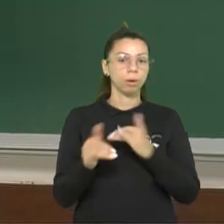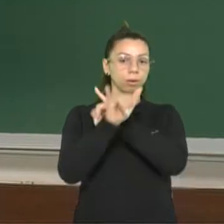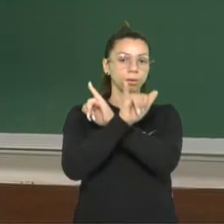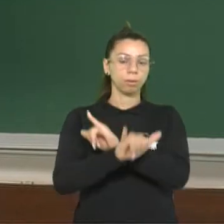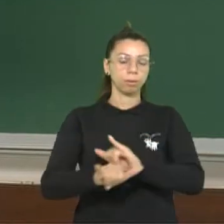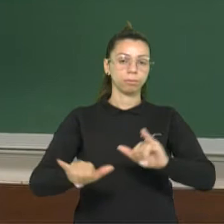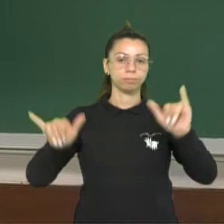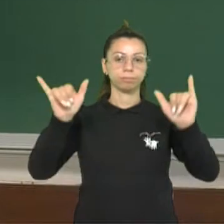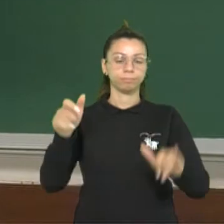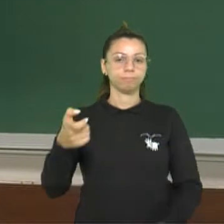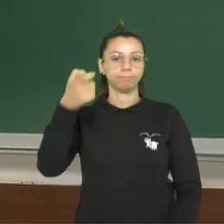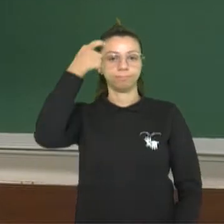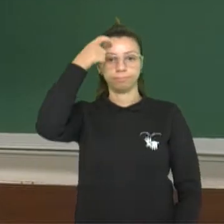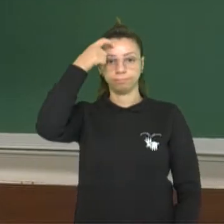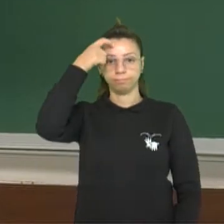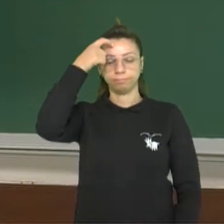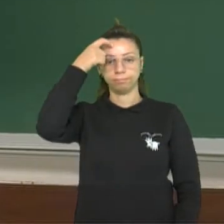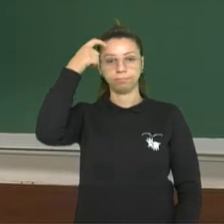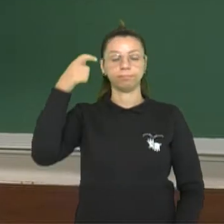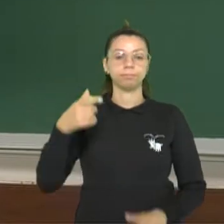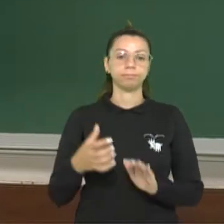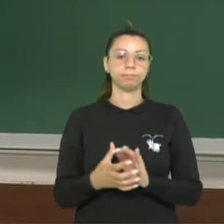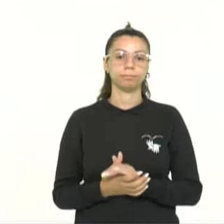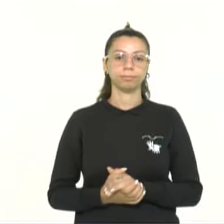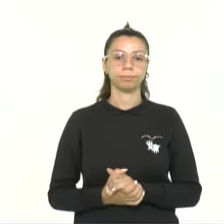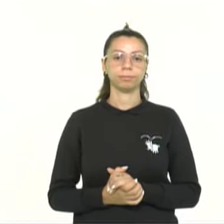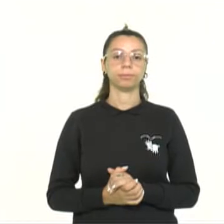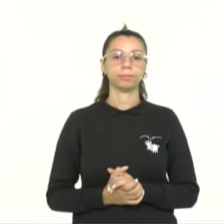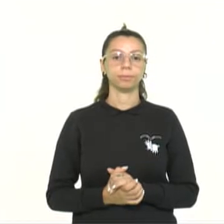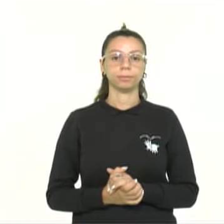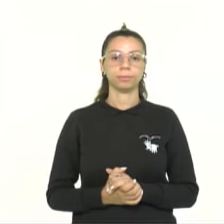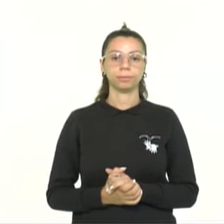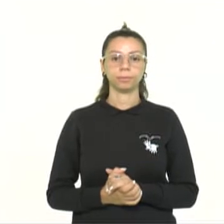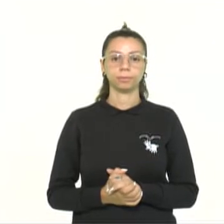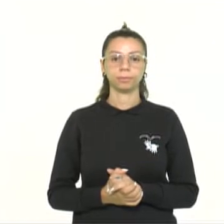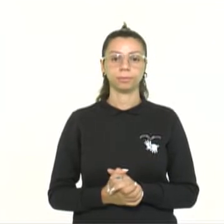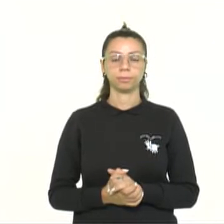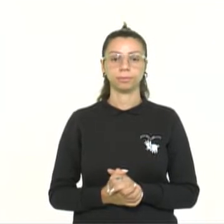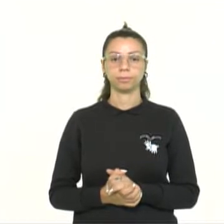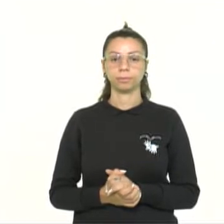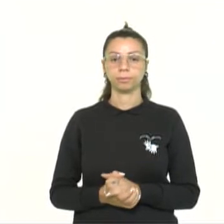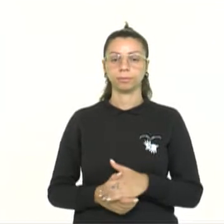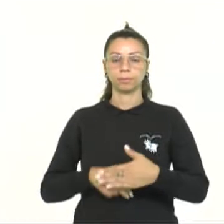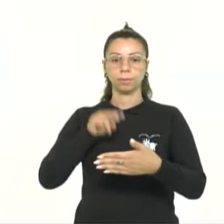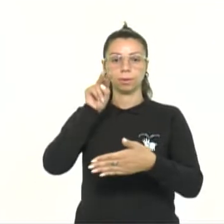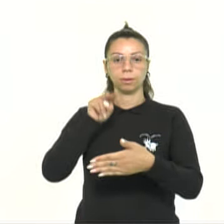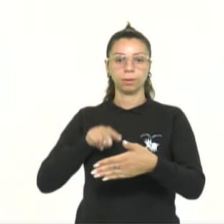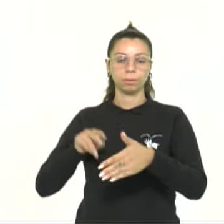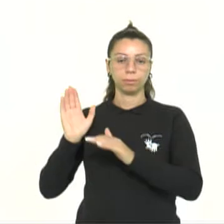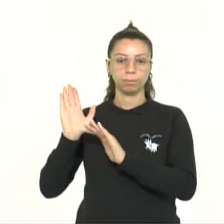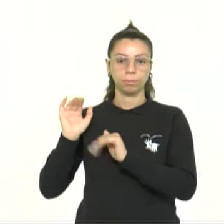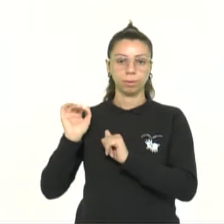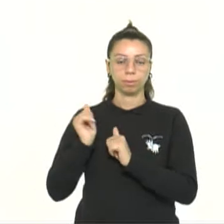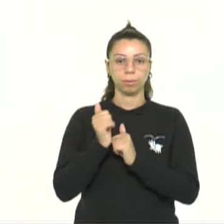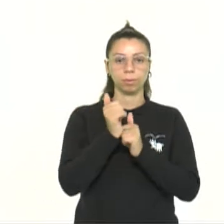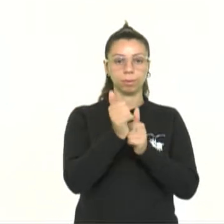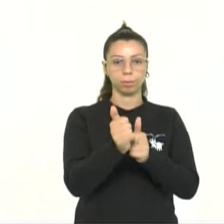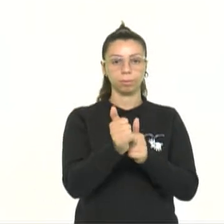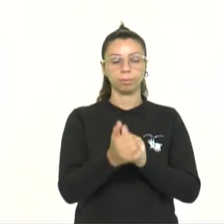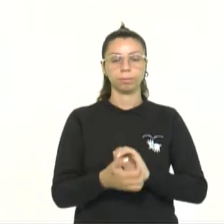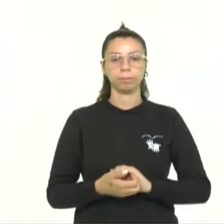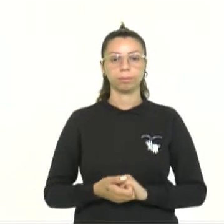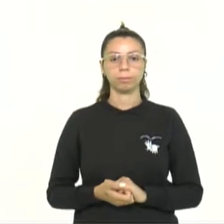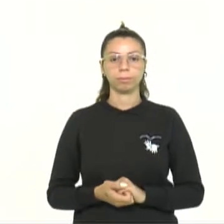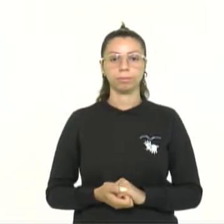de conscientização. Vamos a ler. Que el icono no tenga mano no significa que no le puedas